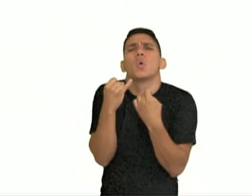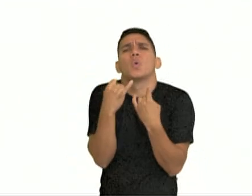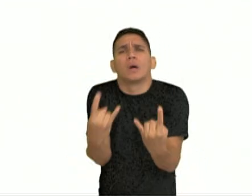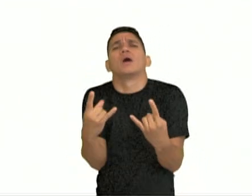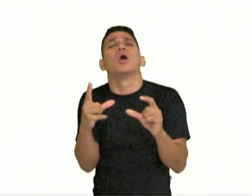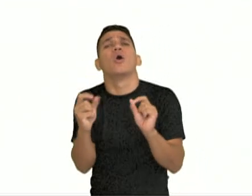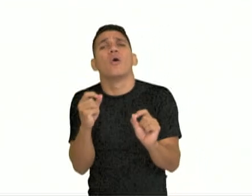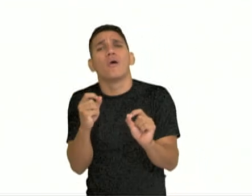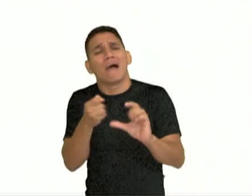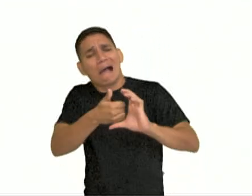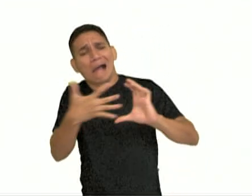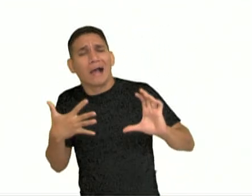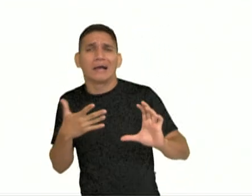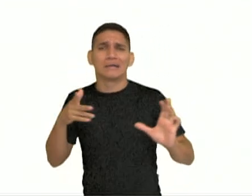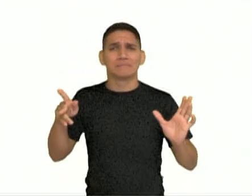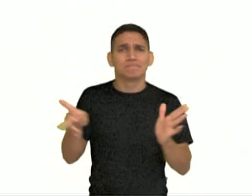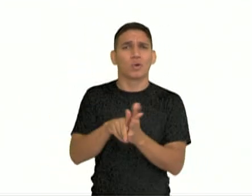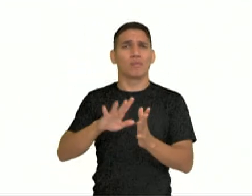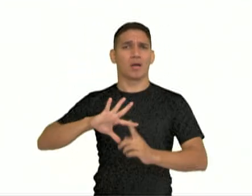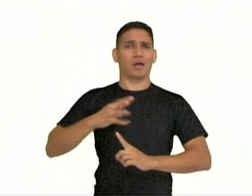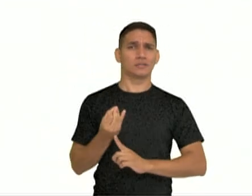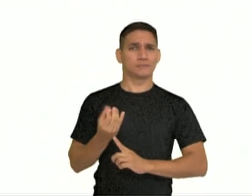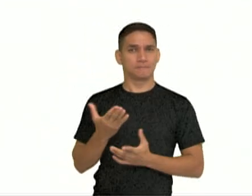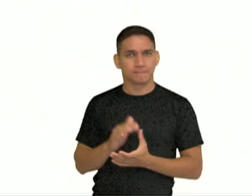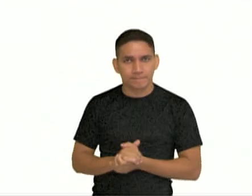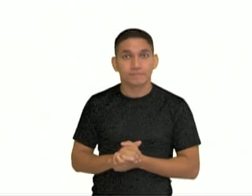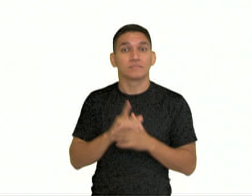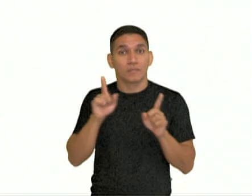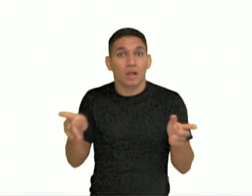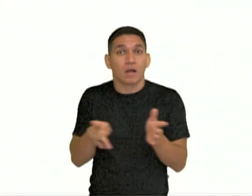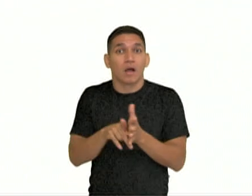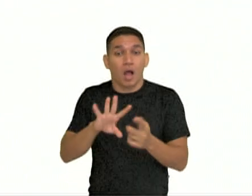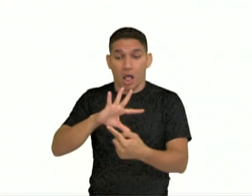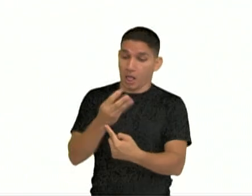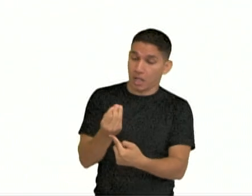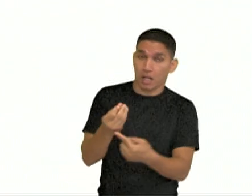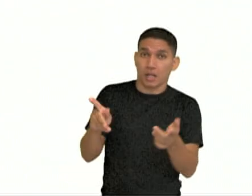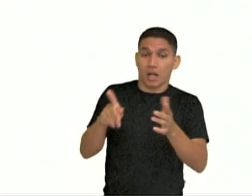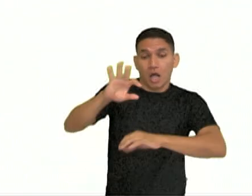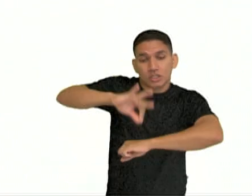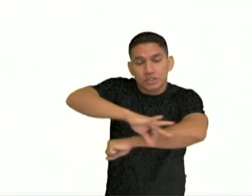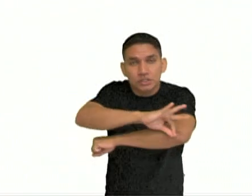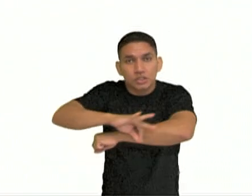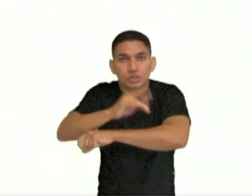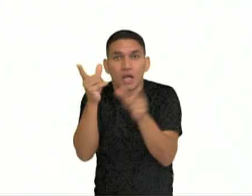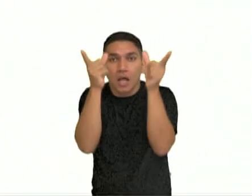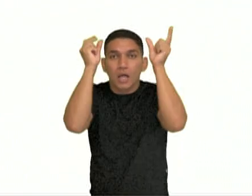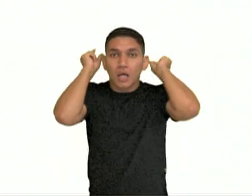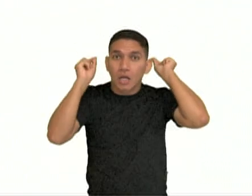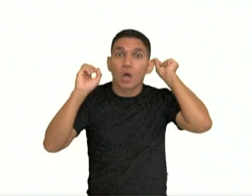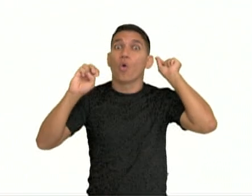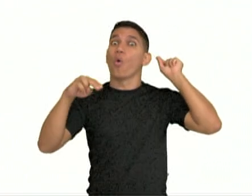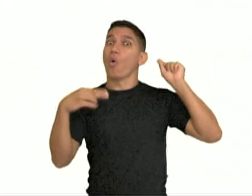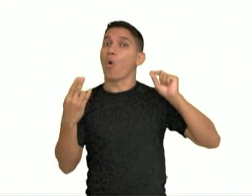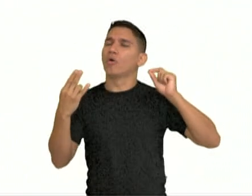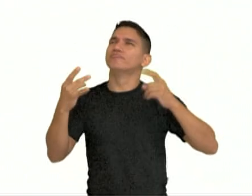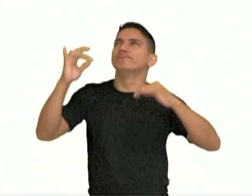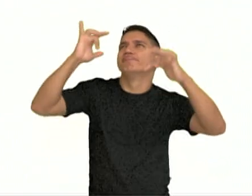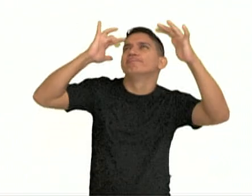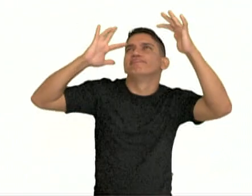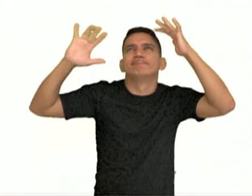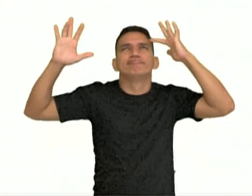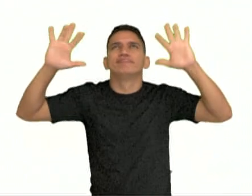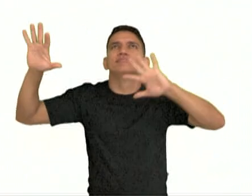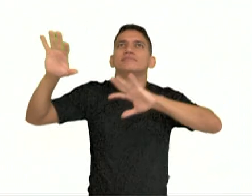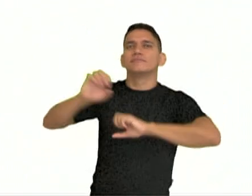da arte helênica? A arte helênica é o tema aplicado, então, à arte e arquitetura grega ou de inspiração grega a